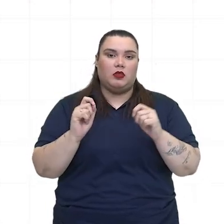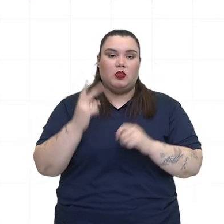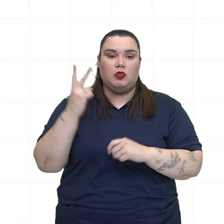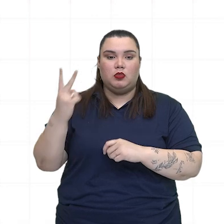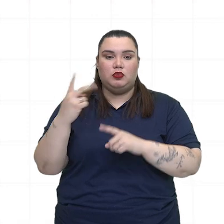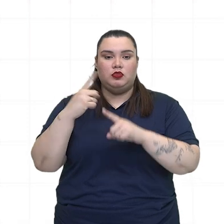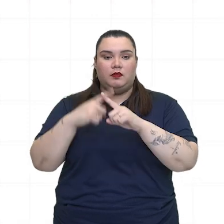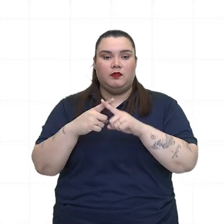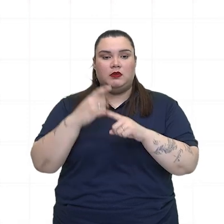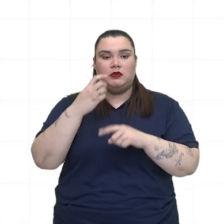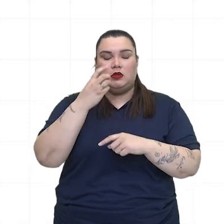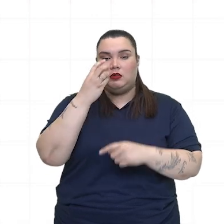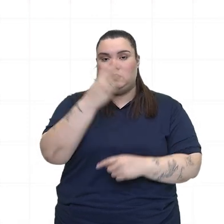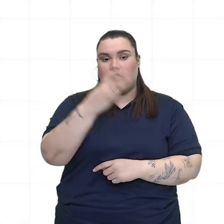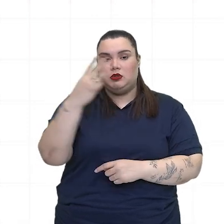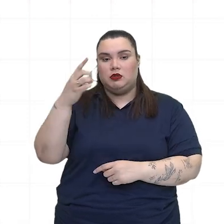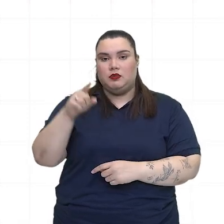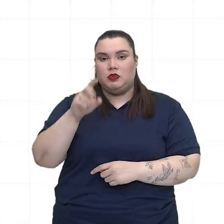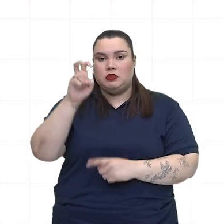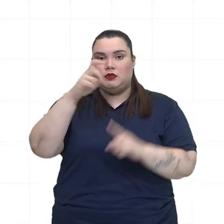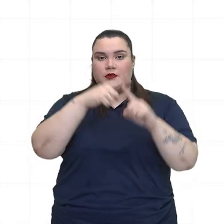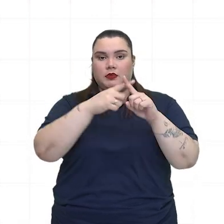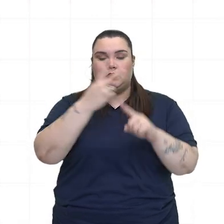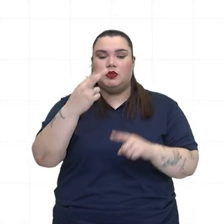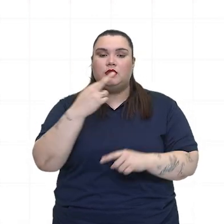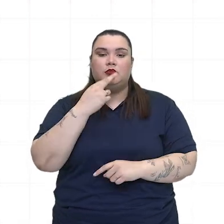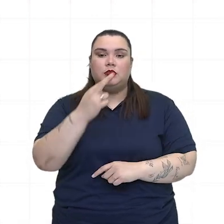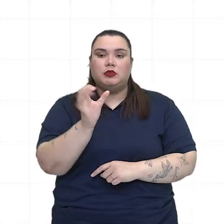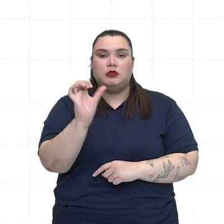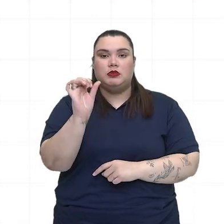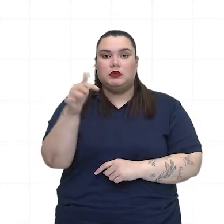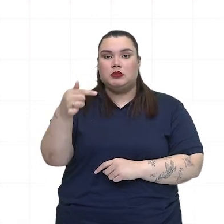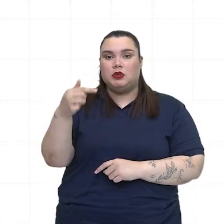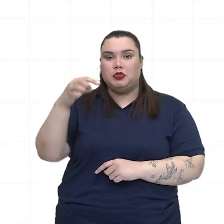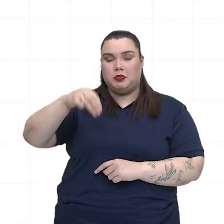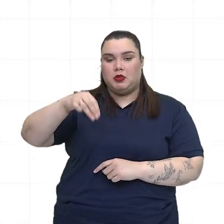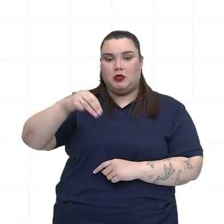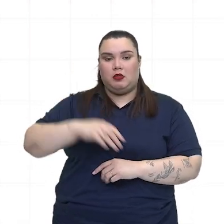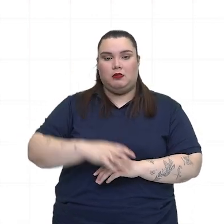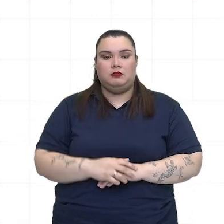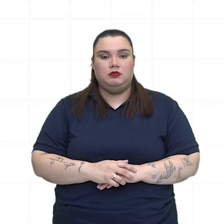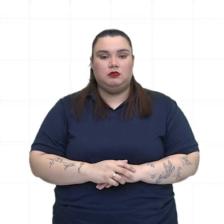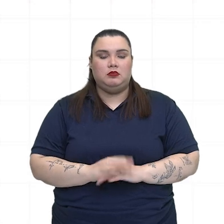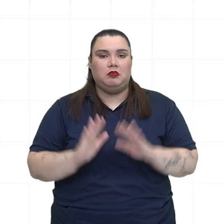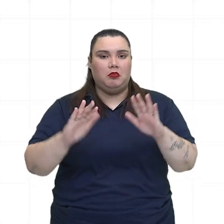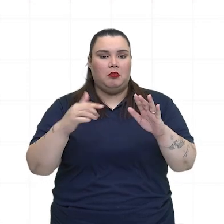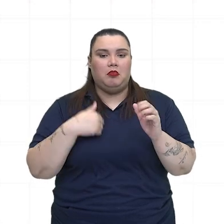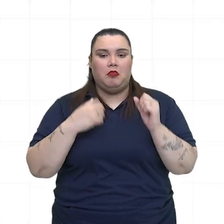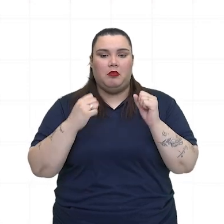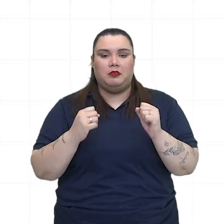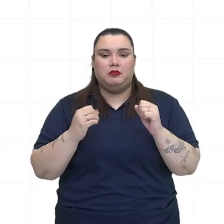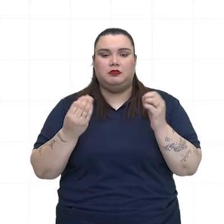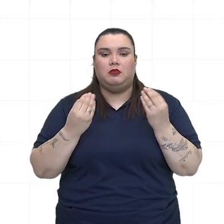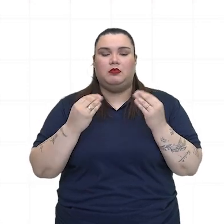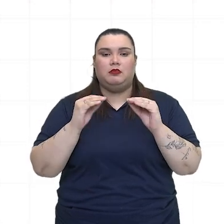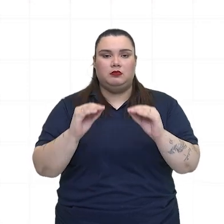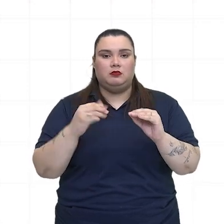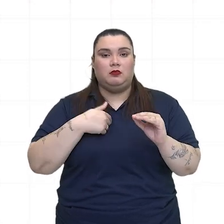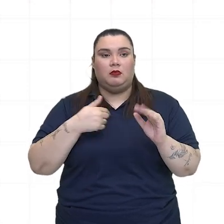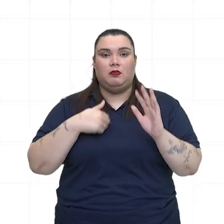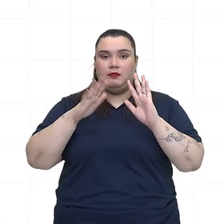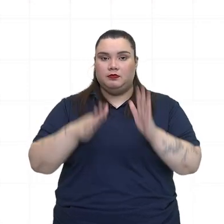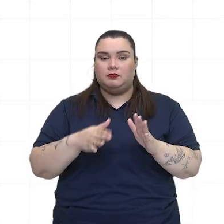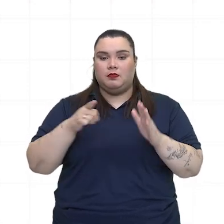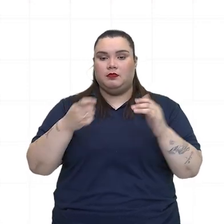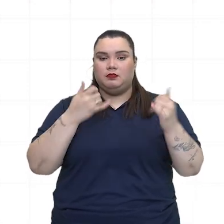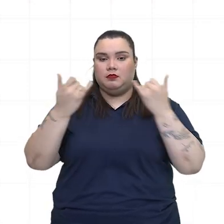2. E o perímetro vai ser igual a 67 metros. Professor, eu poderia fazer o seguinte, pô, eu já tenho